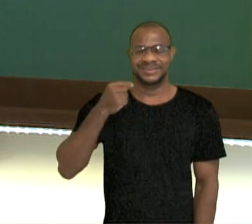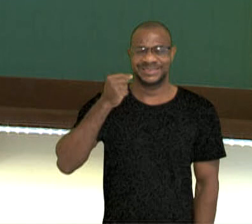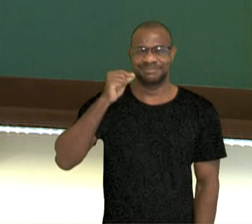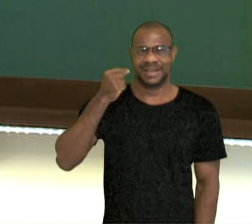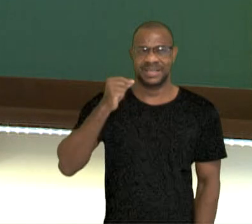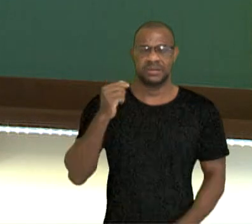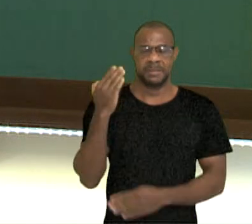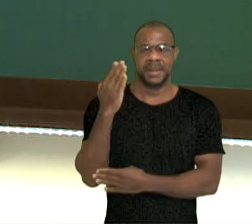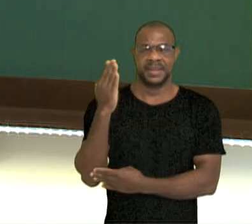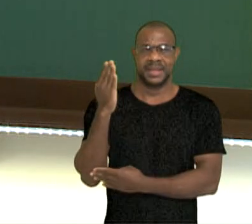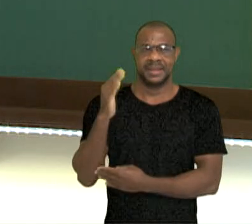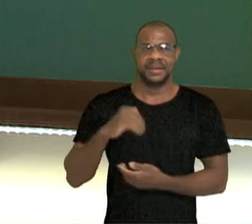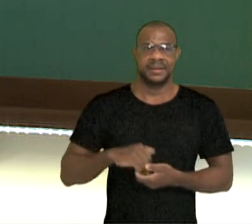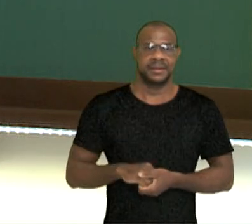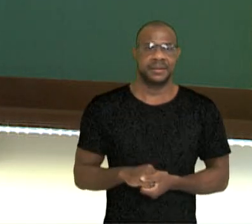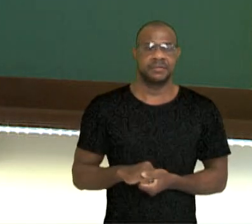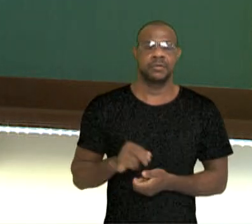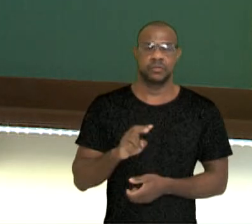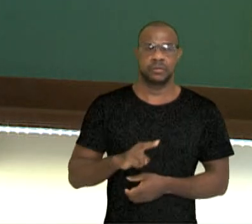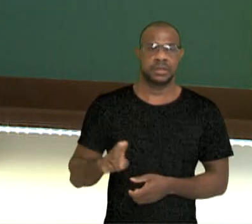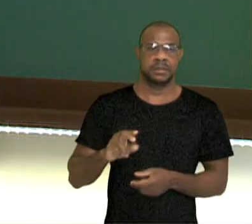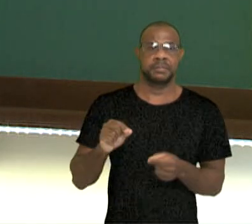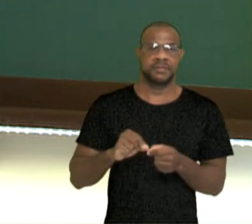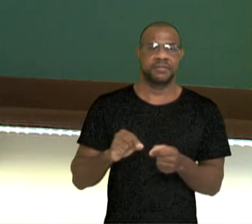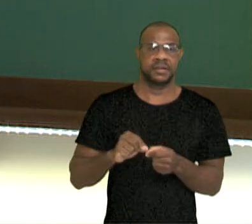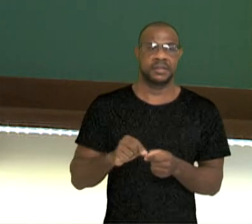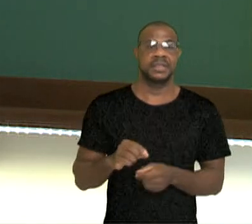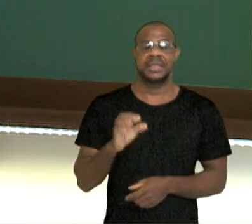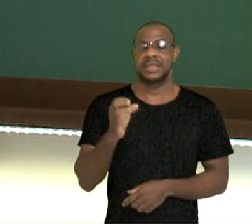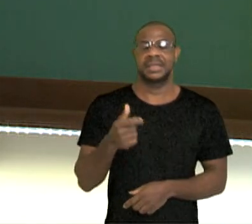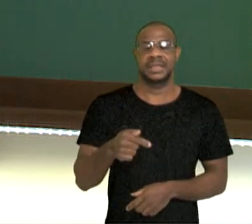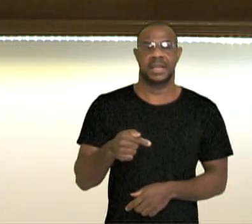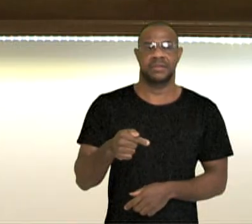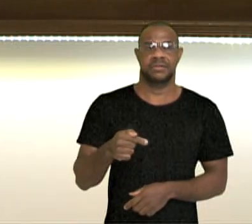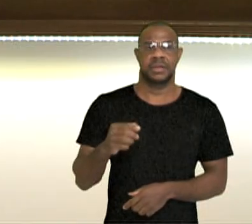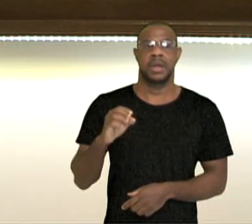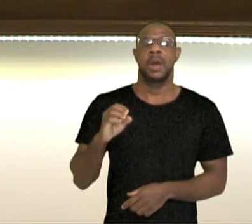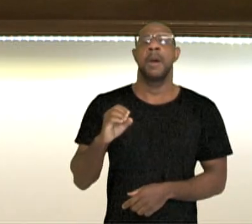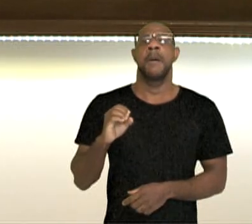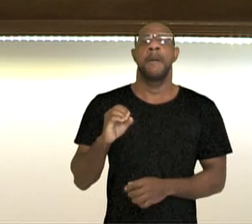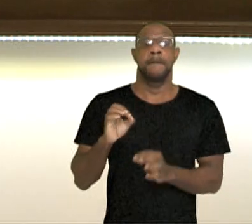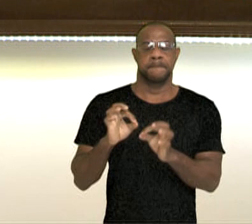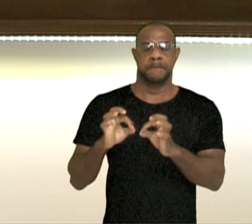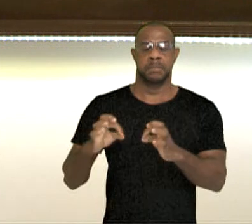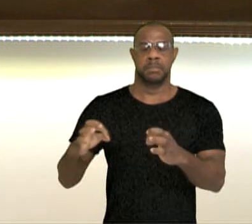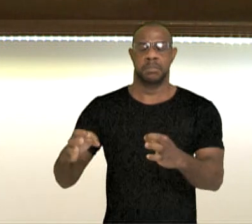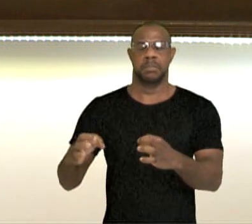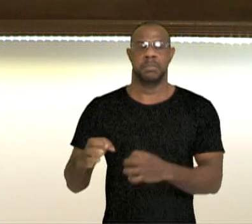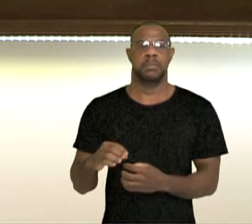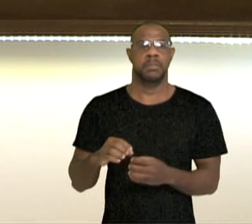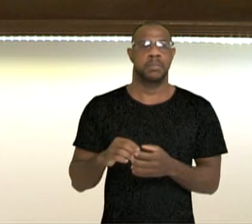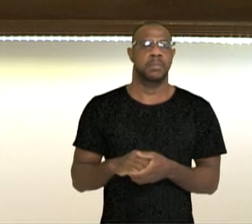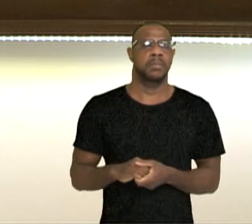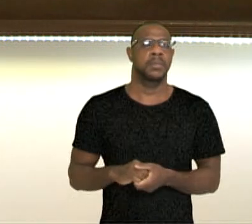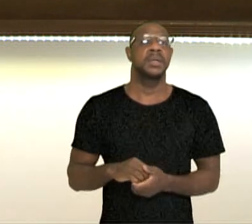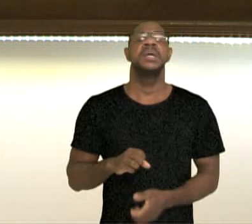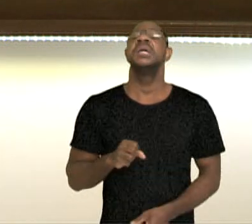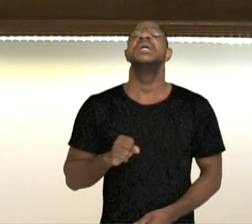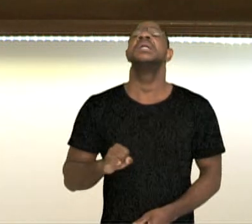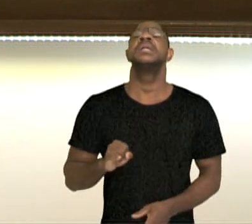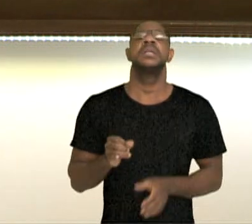de madeira, né? Que foram utilizados e 7 bolinhas. Mas a pergunta B era, e se fosse o